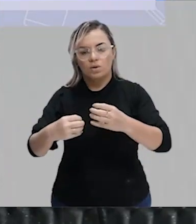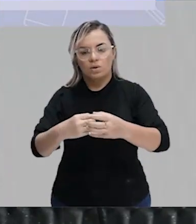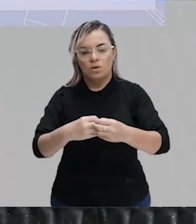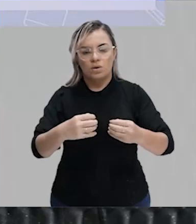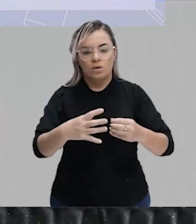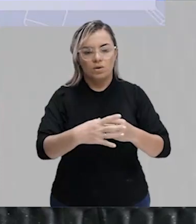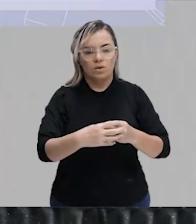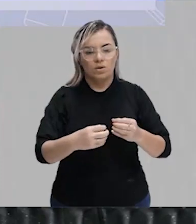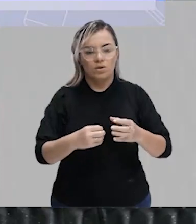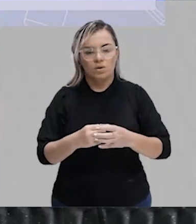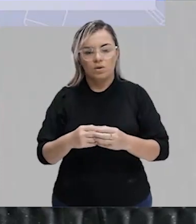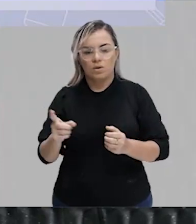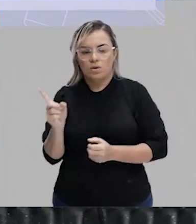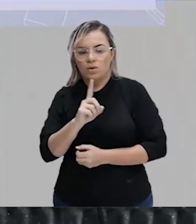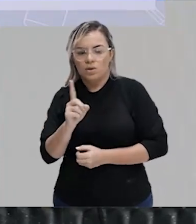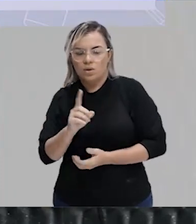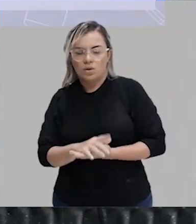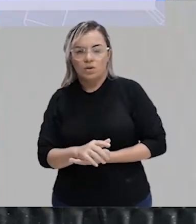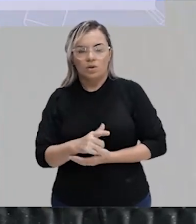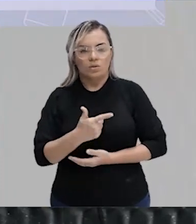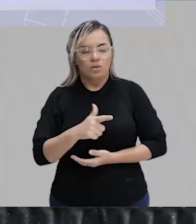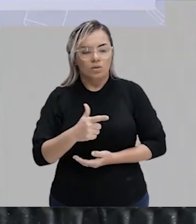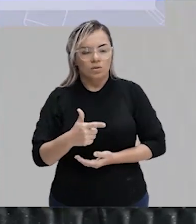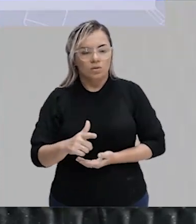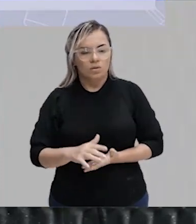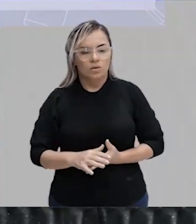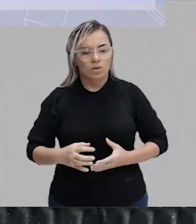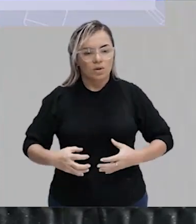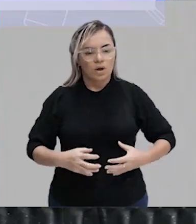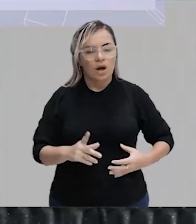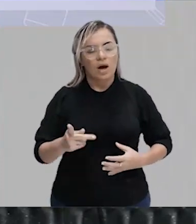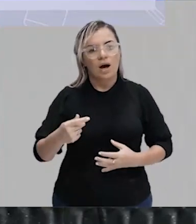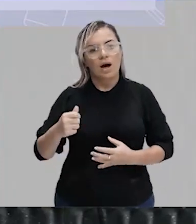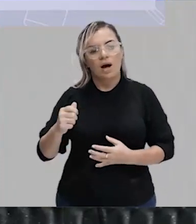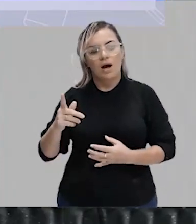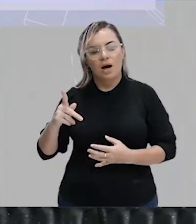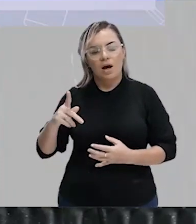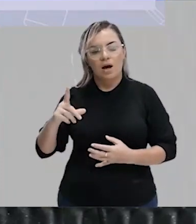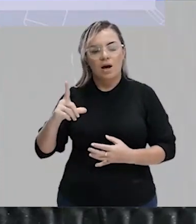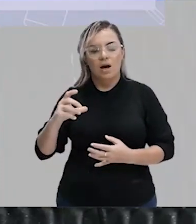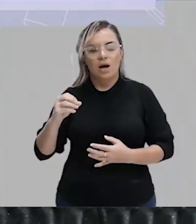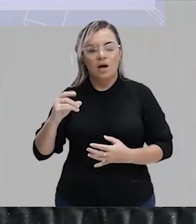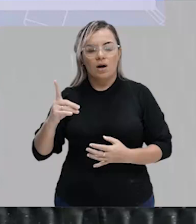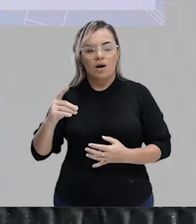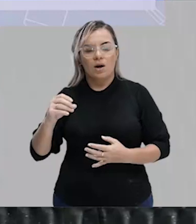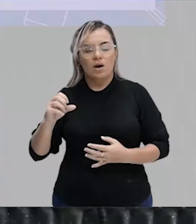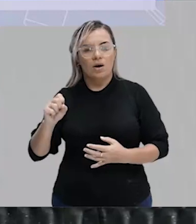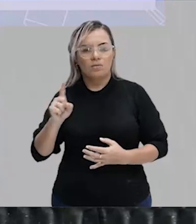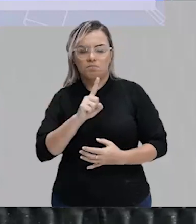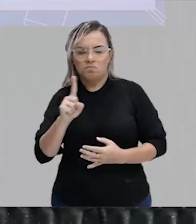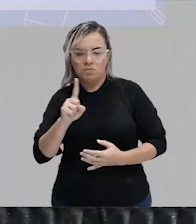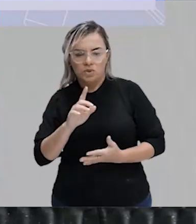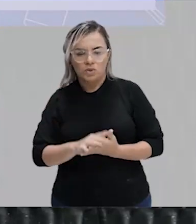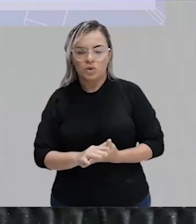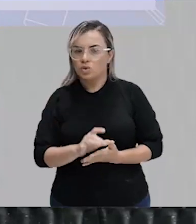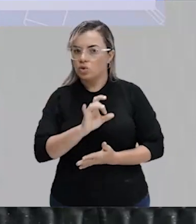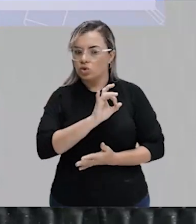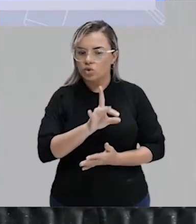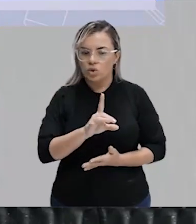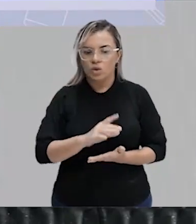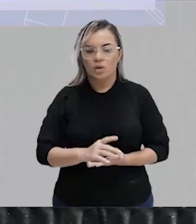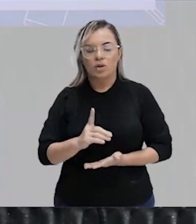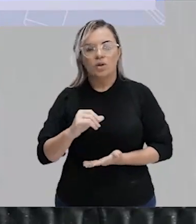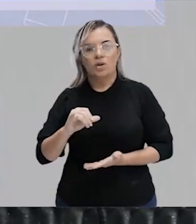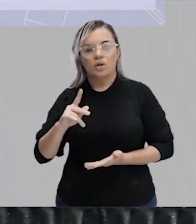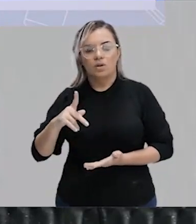órgãos haploides e órgãos diploides, tá? Nós só temos órgãos haploides. Desculpa, órgão diploide, tá? Nós só temos órgãos